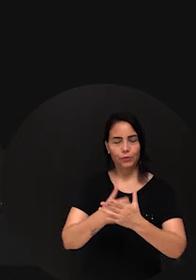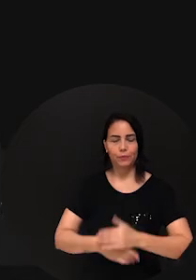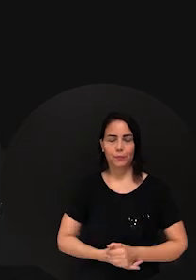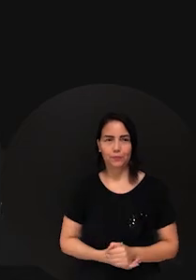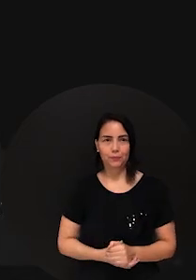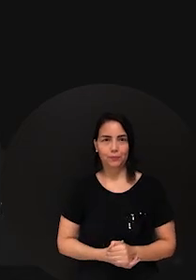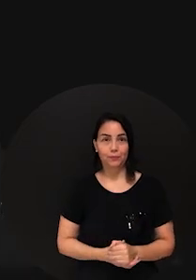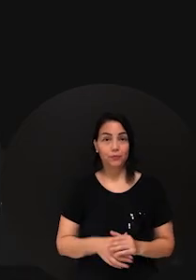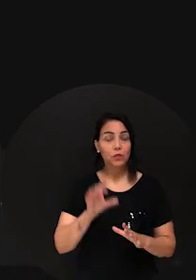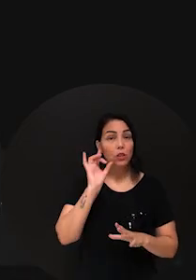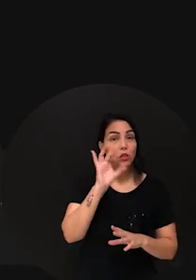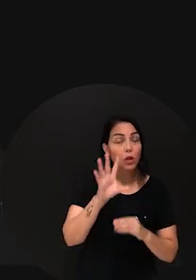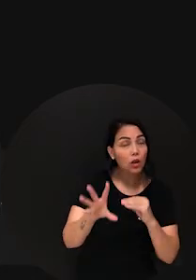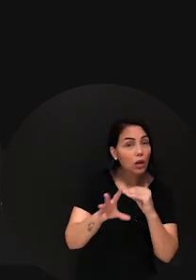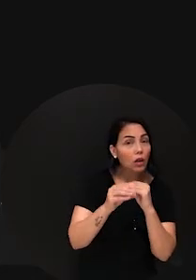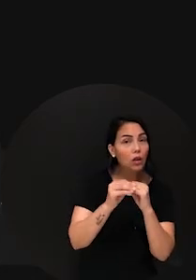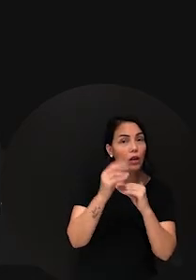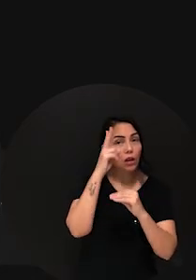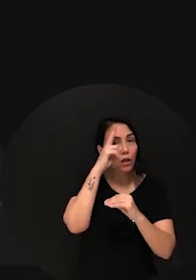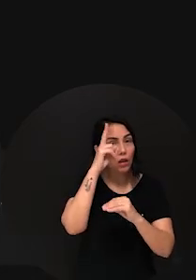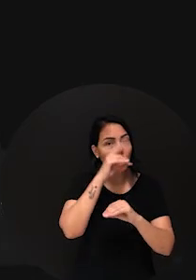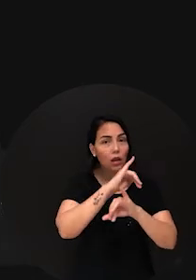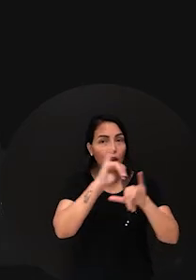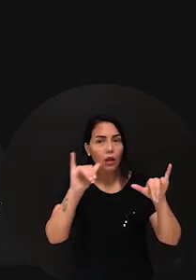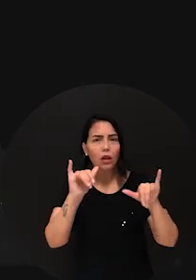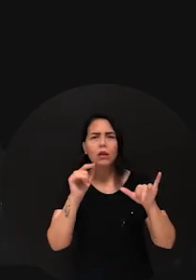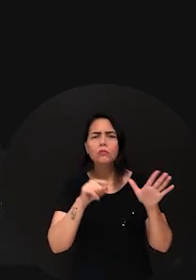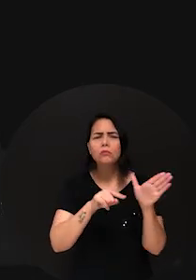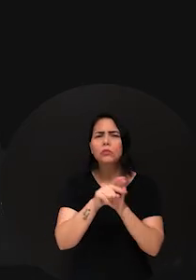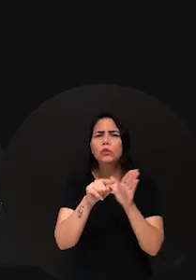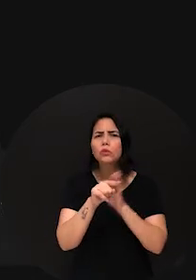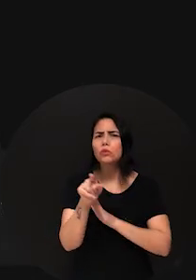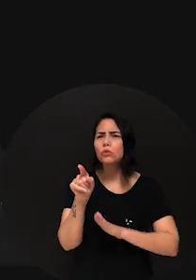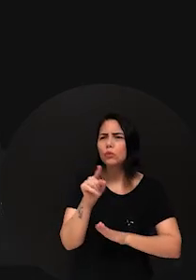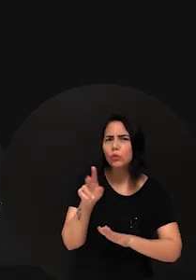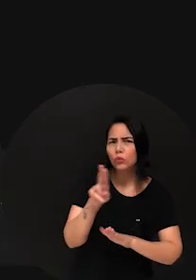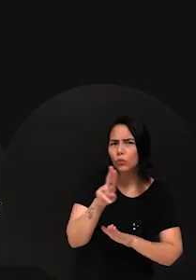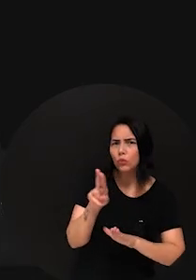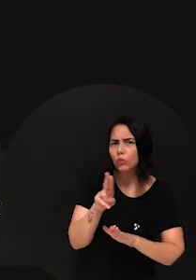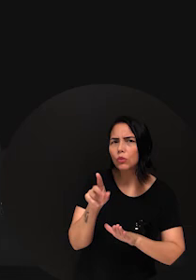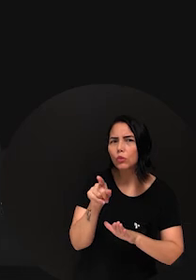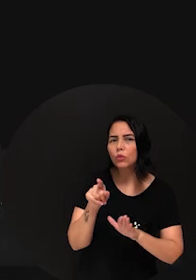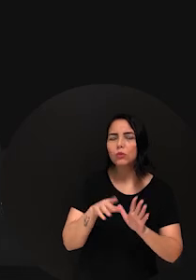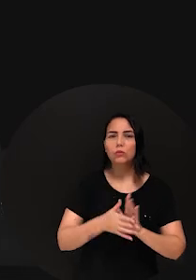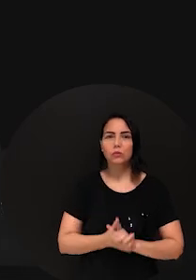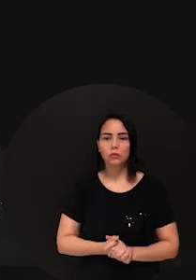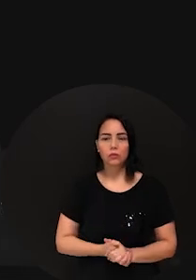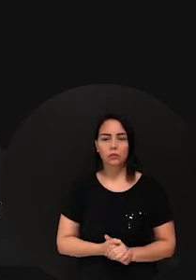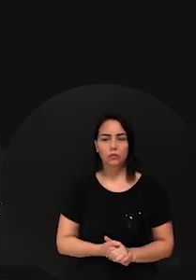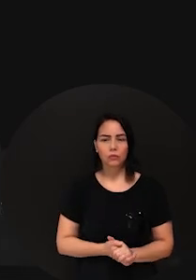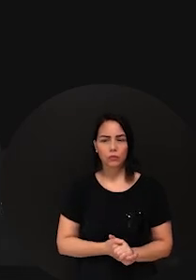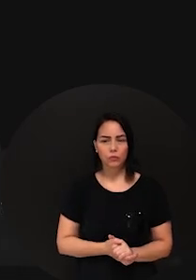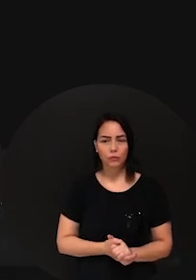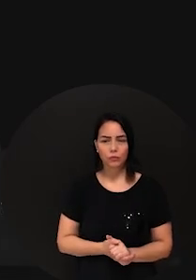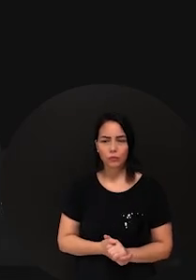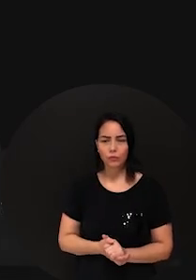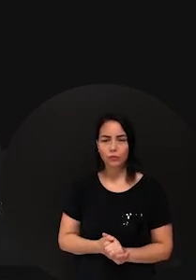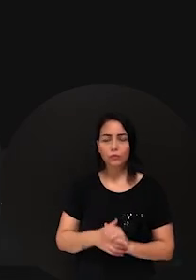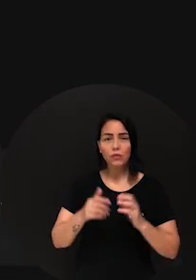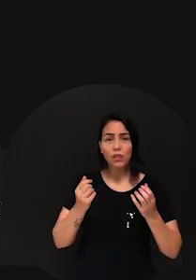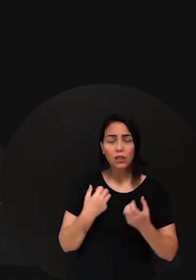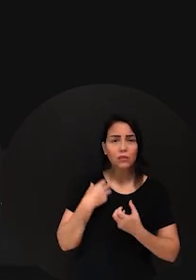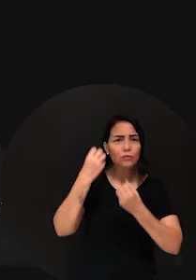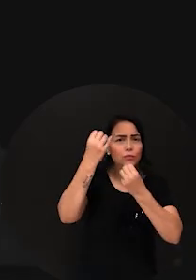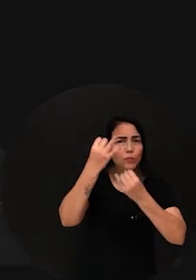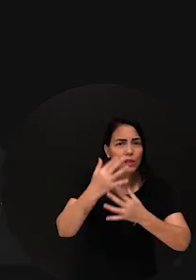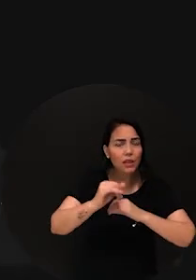Beleza, só um adendo aqui, Ângela, ele perguntou automaticamente, tá? Então, isso até quero deixar bem claro, que não